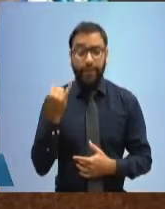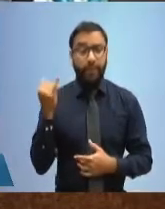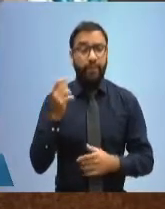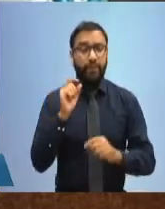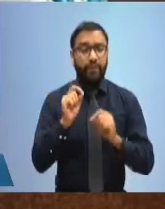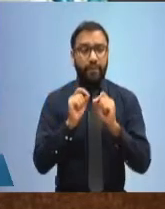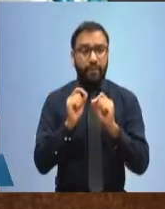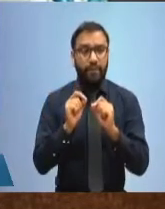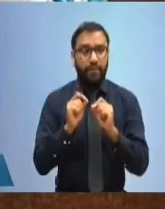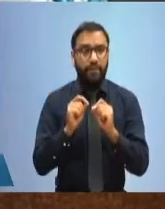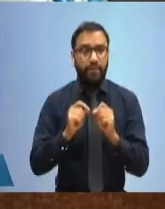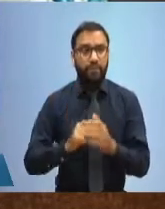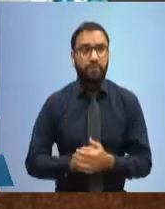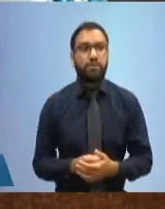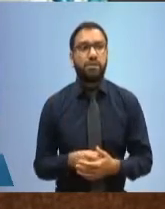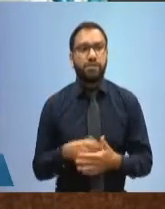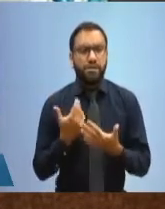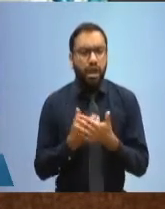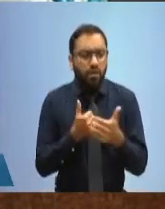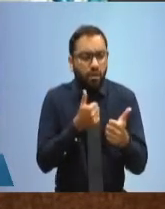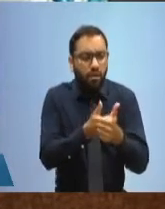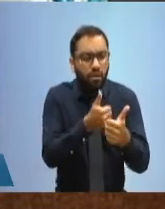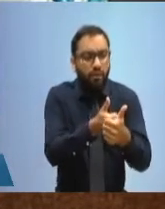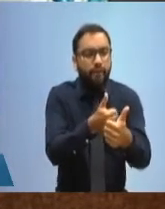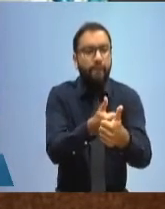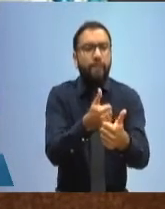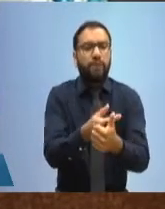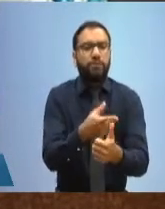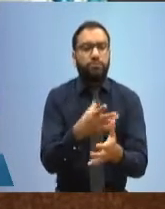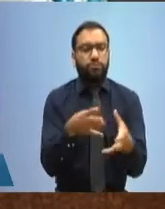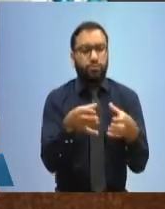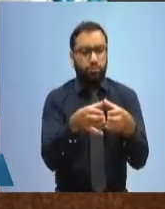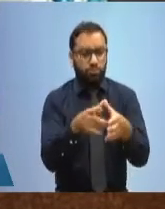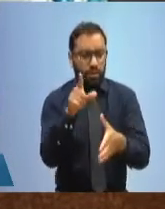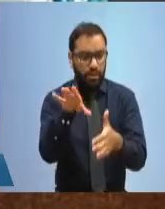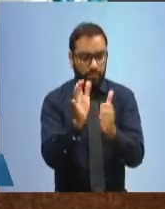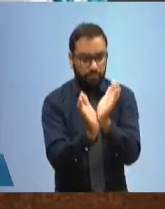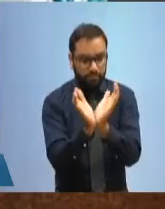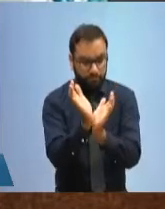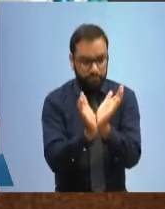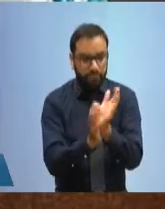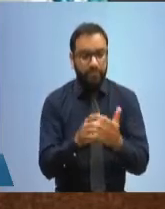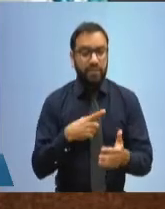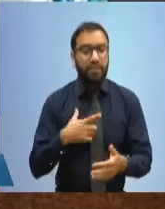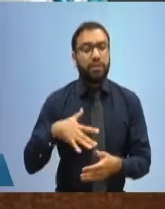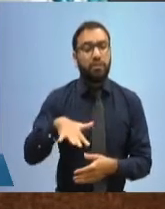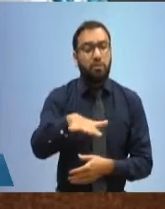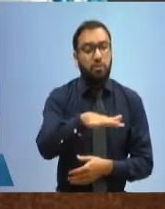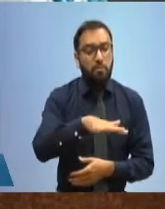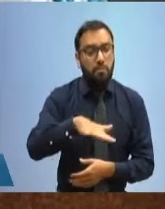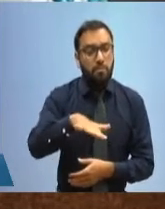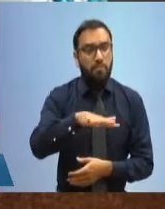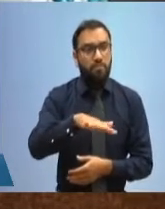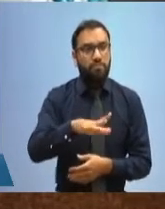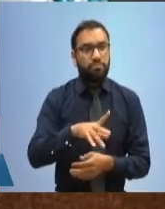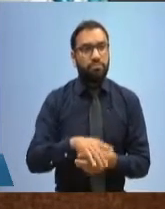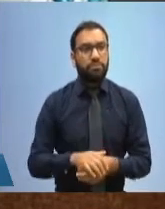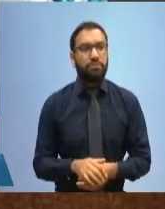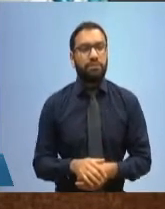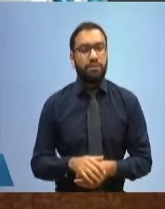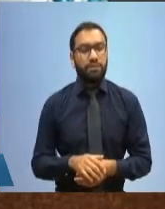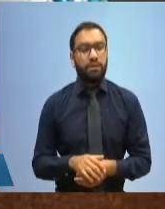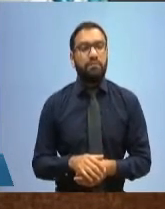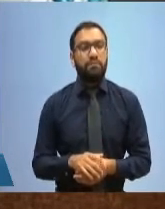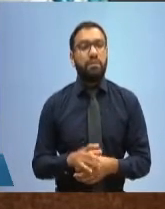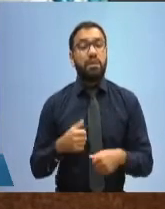porque tem acompanhado com das areias do campeche do qual está ali com uma zeis uma zona especial de interesse social do qual precisa